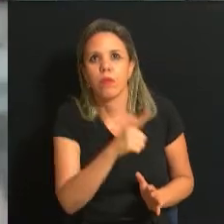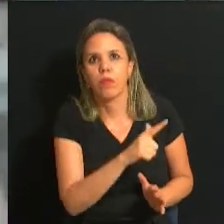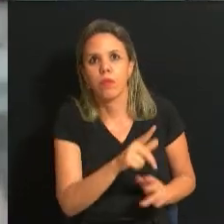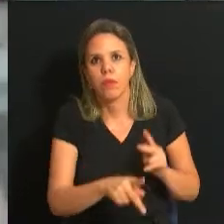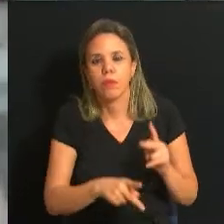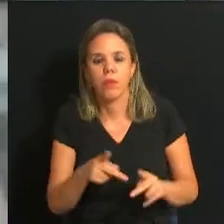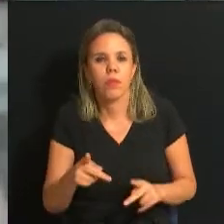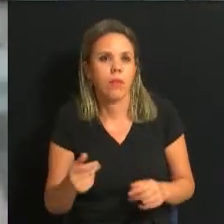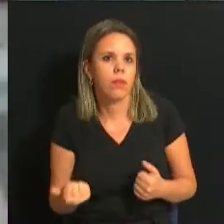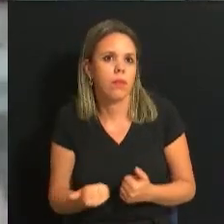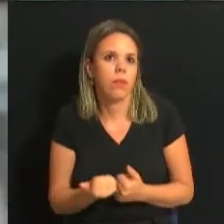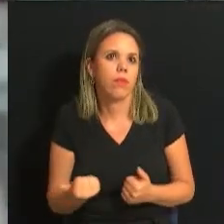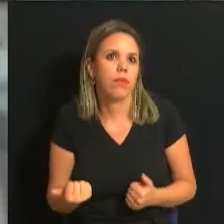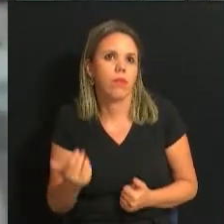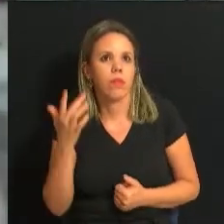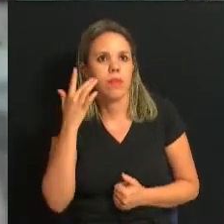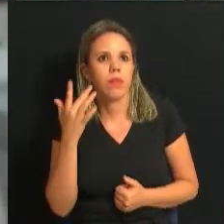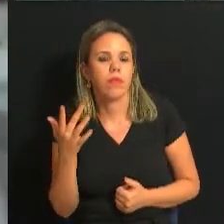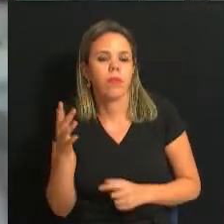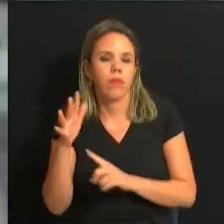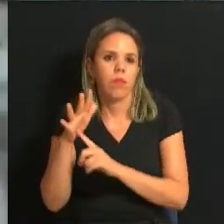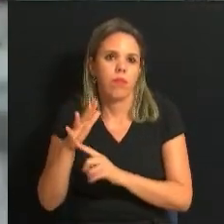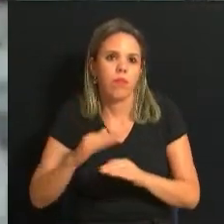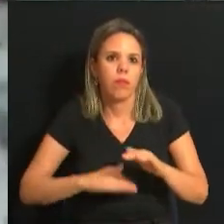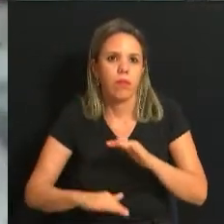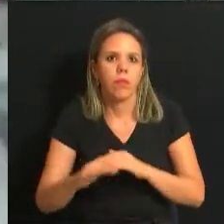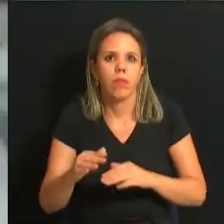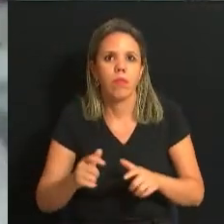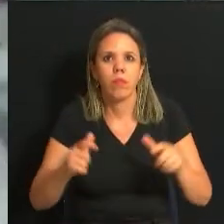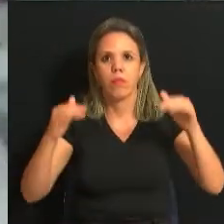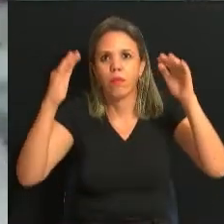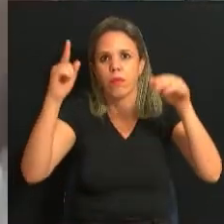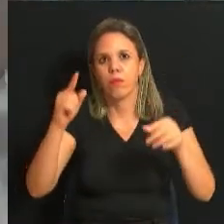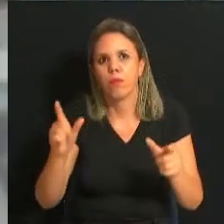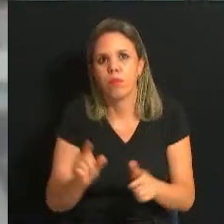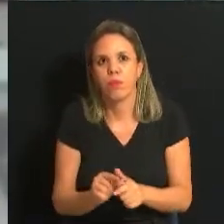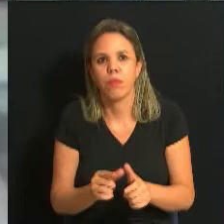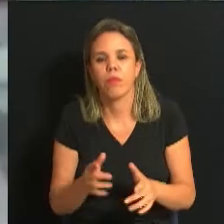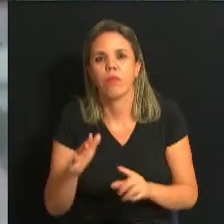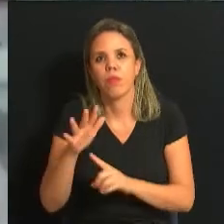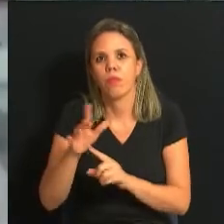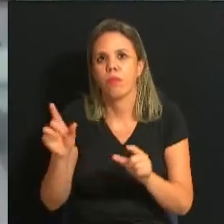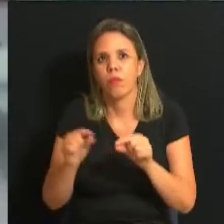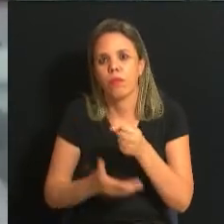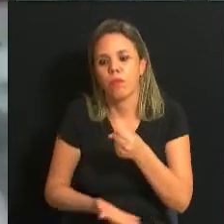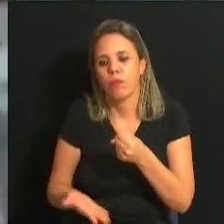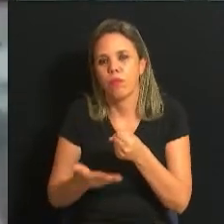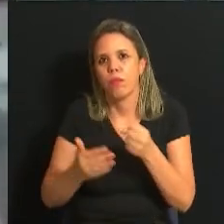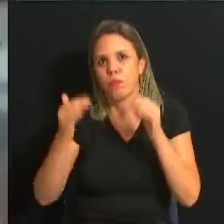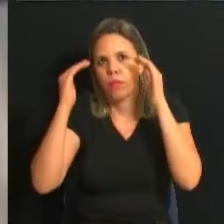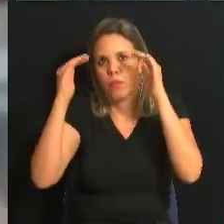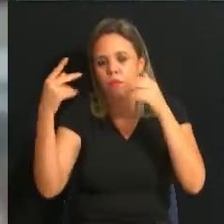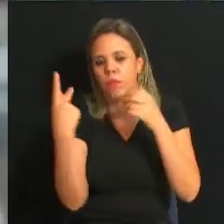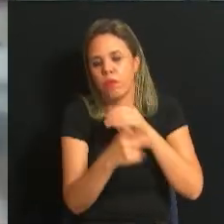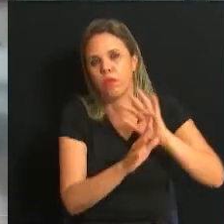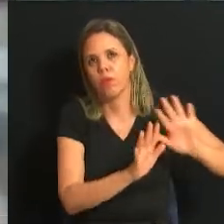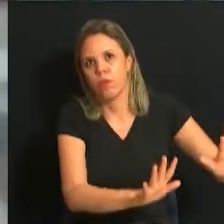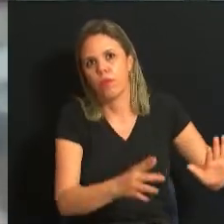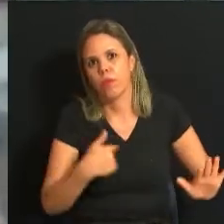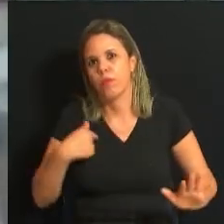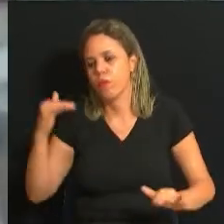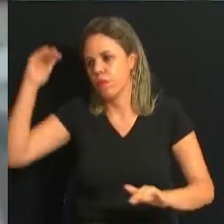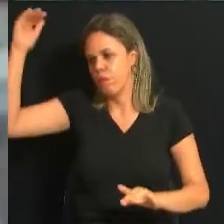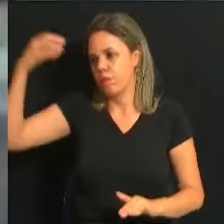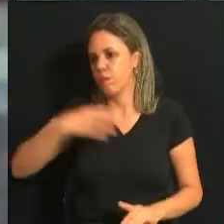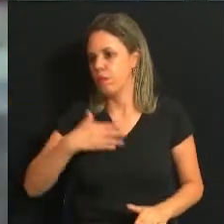lugar de achatamento. Então, para eu ser grande, você tem que ser pequeno, então você fica aí submisso no seu lugar, porque eu preciso me